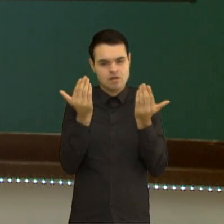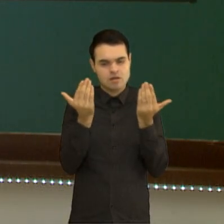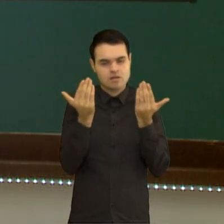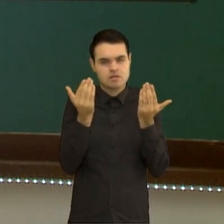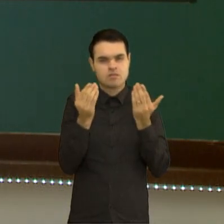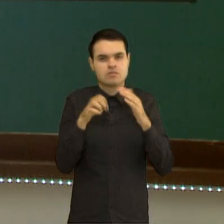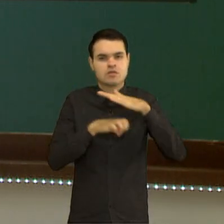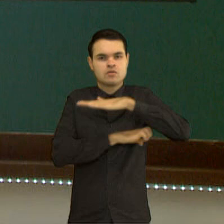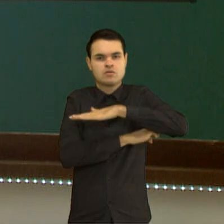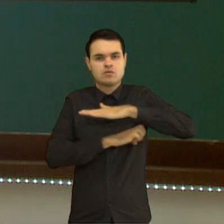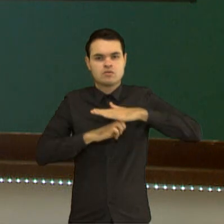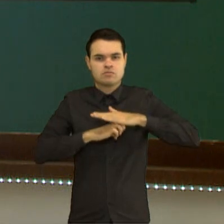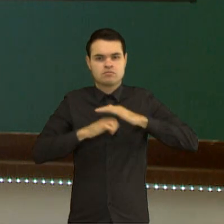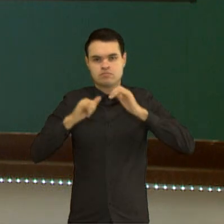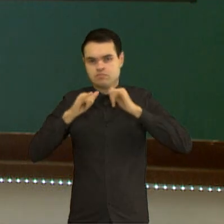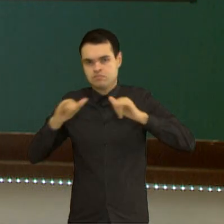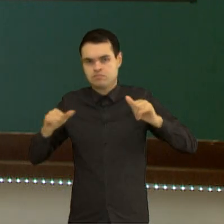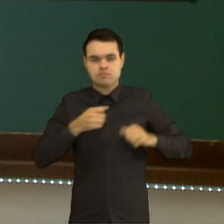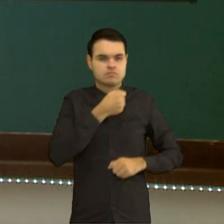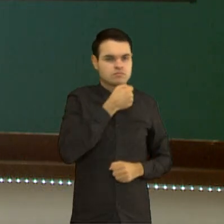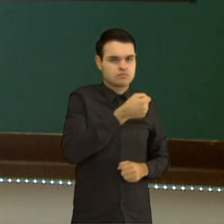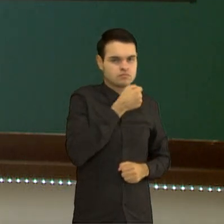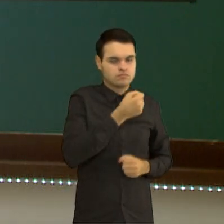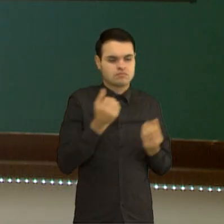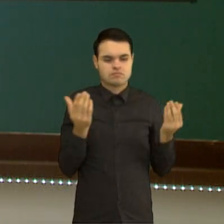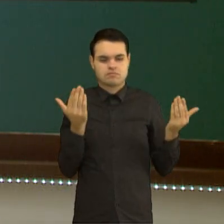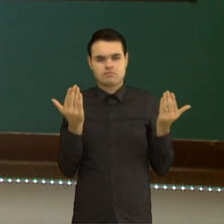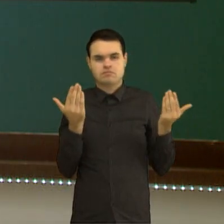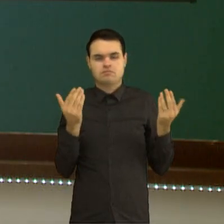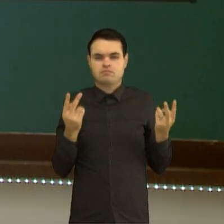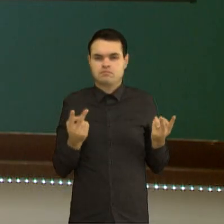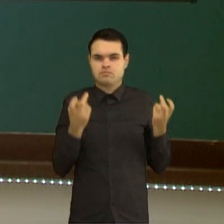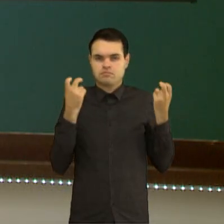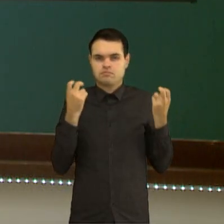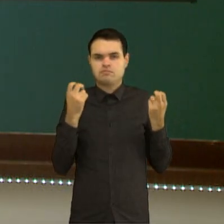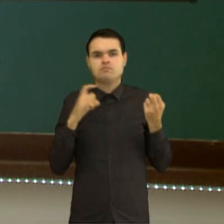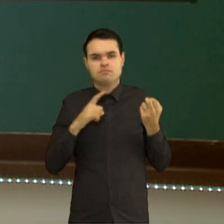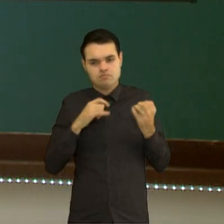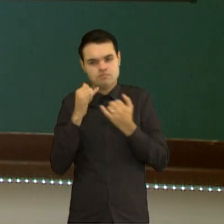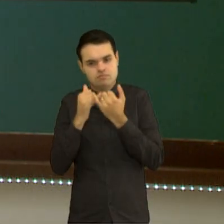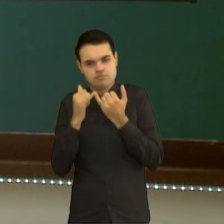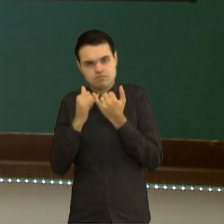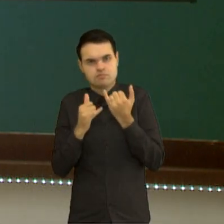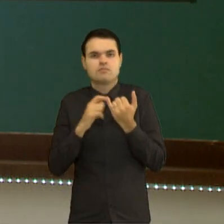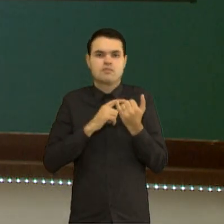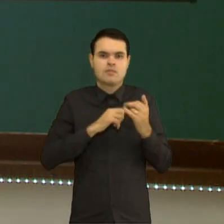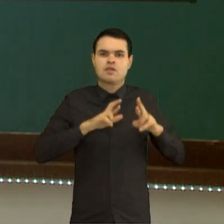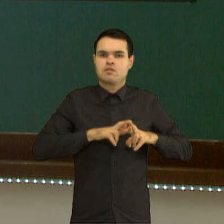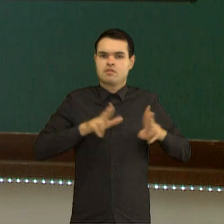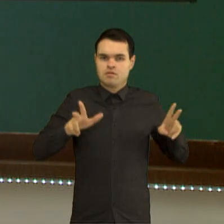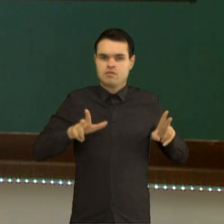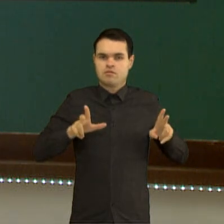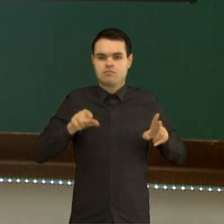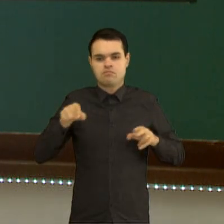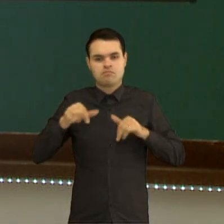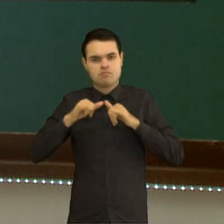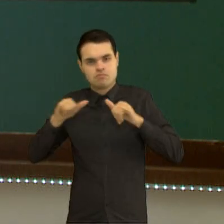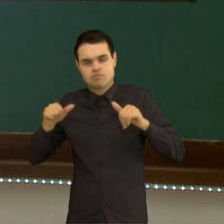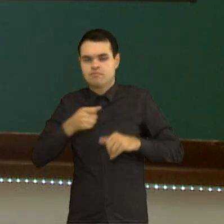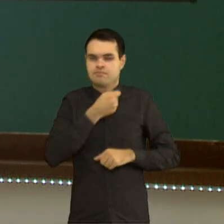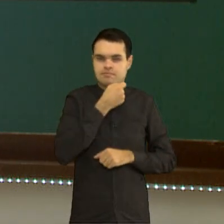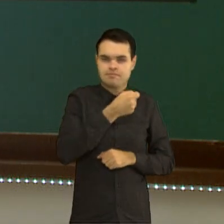também a estrutura da notícia e reportagem, reconhecemos as semelhanças e diferenças da notícia e